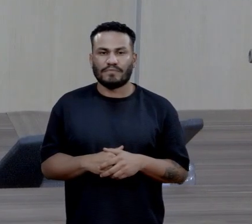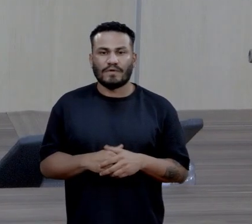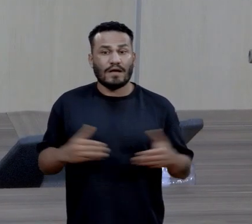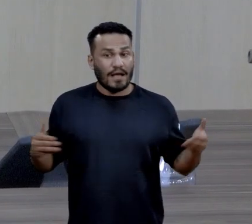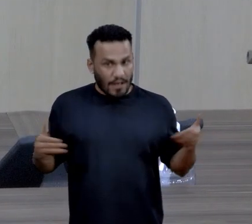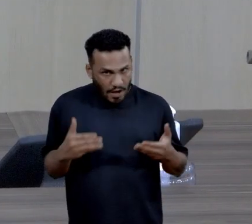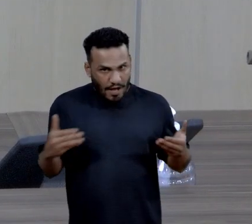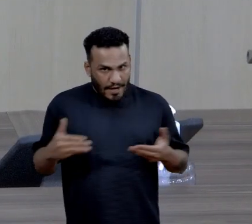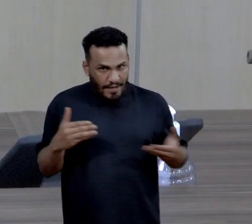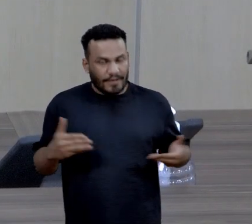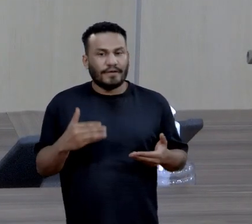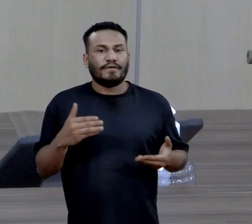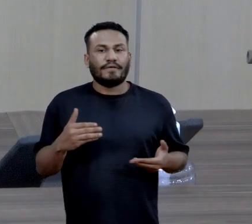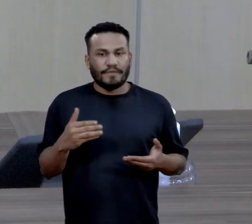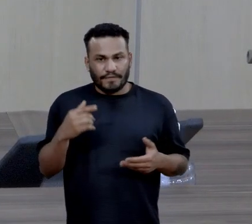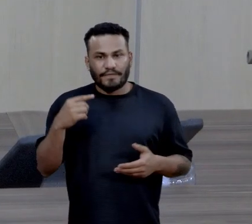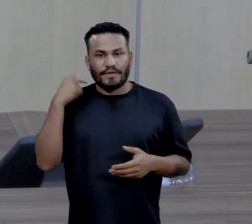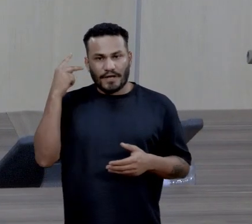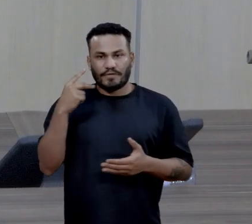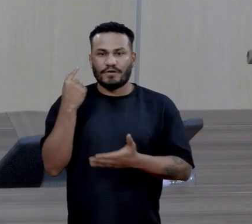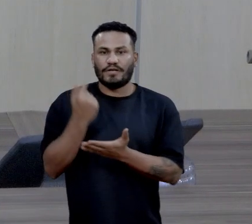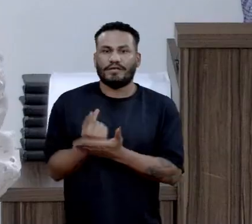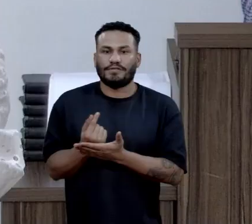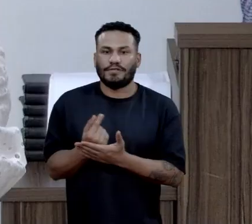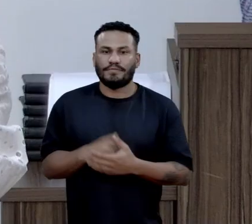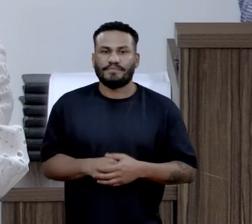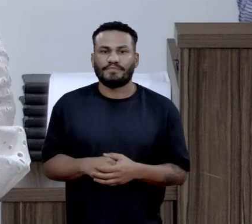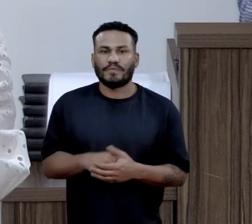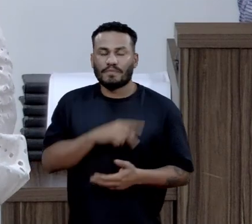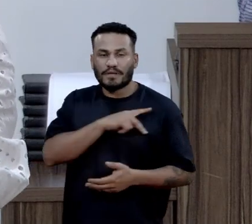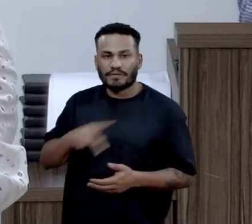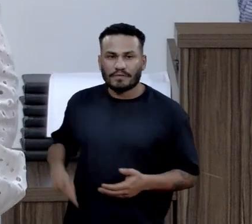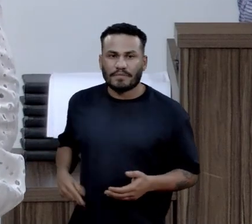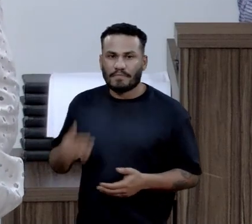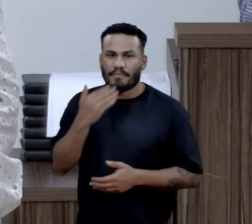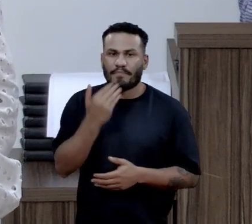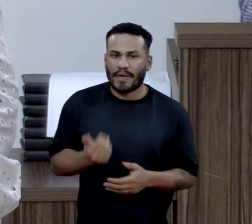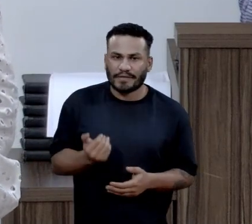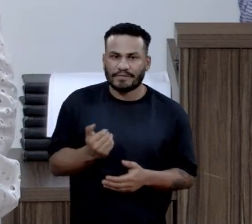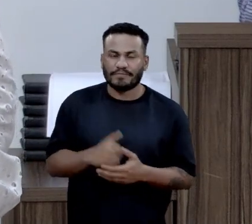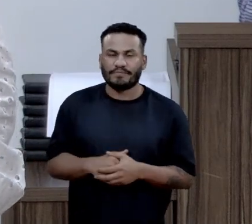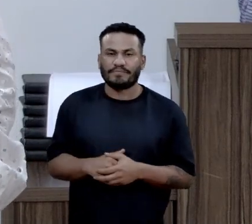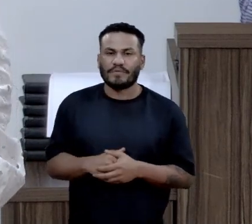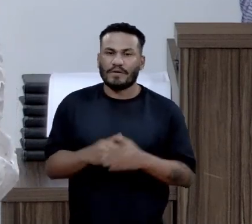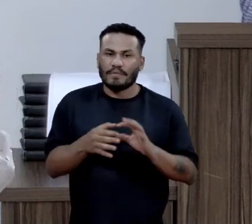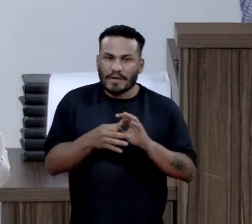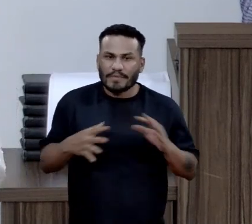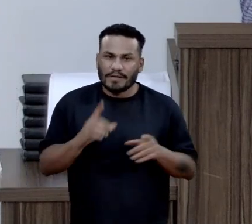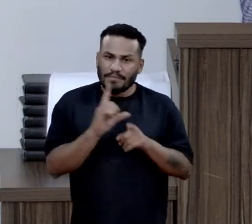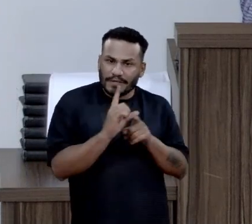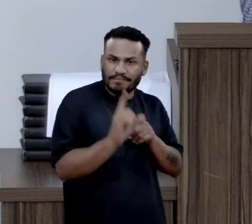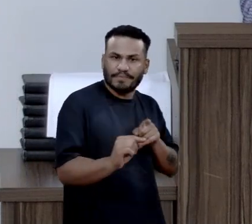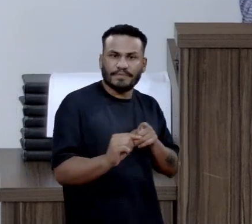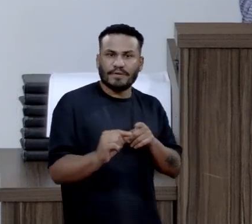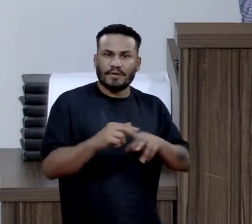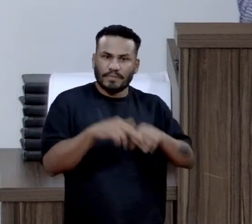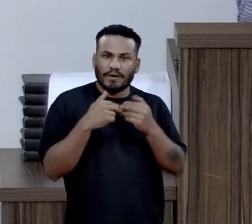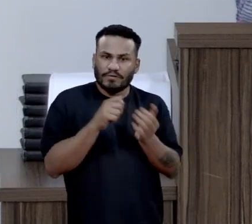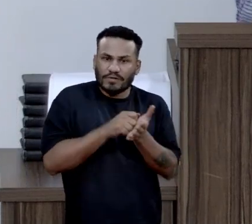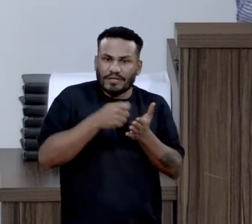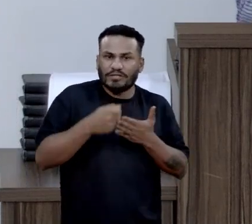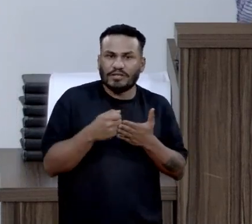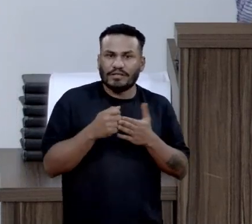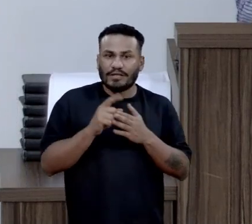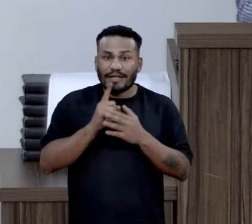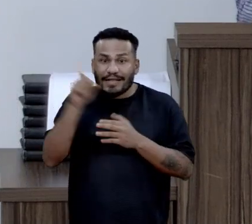Agora sim, ouço pela ordem a vereadora Cristiane Loureiro. Presidente, eu peço a permissão para me retirar por conta de uma agenda